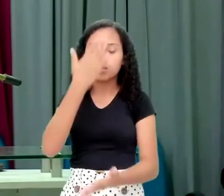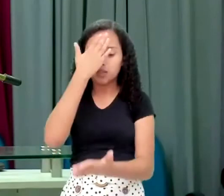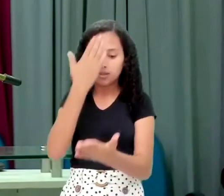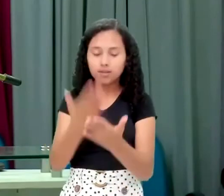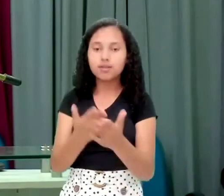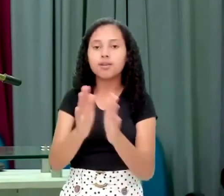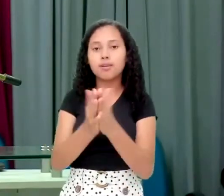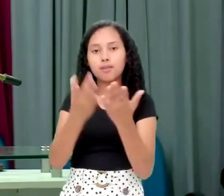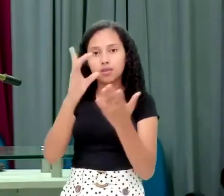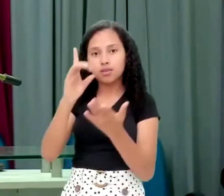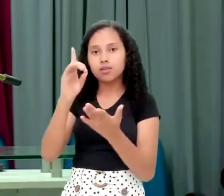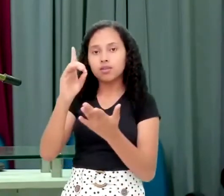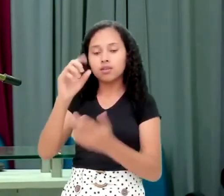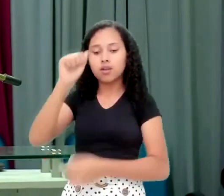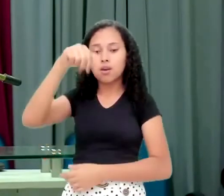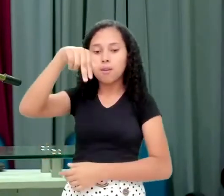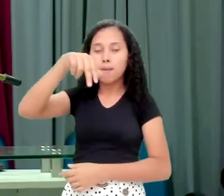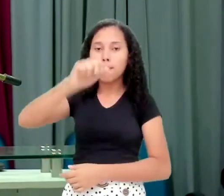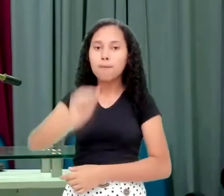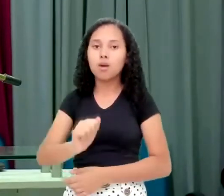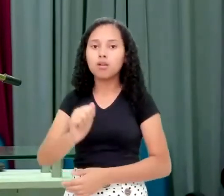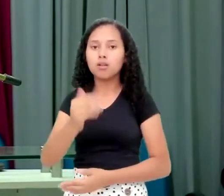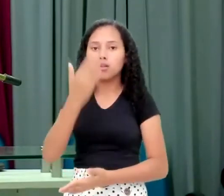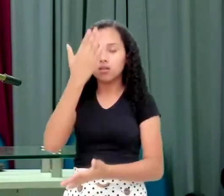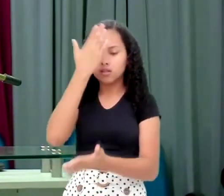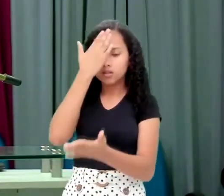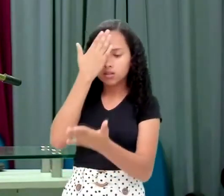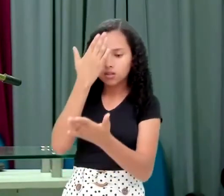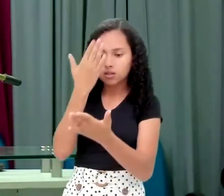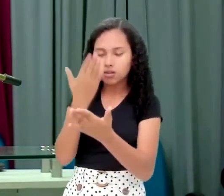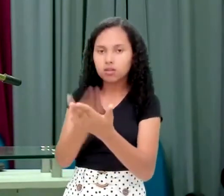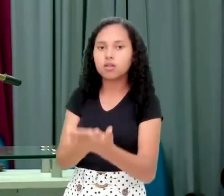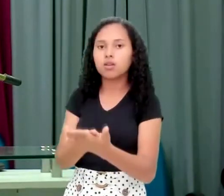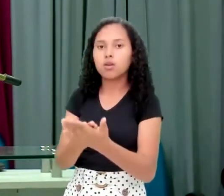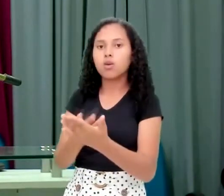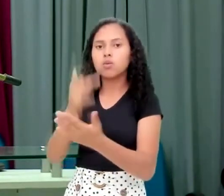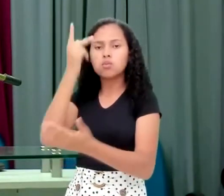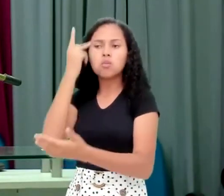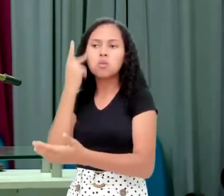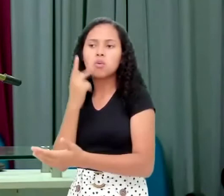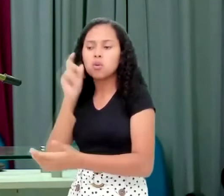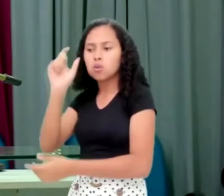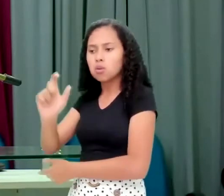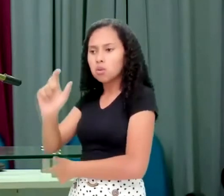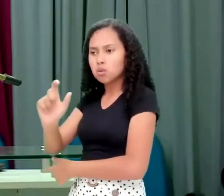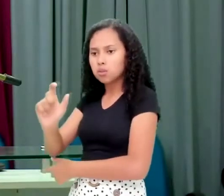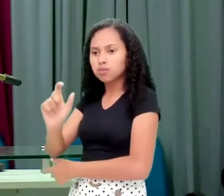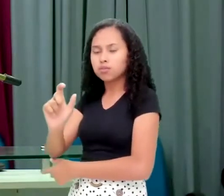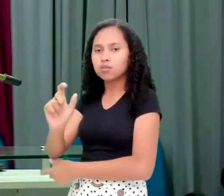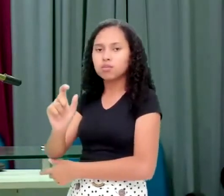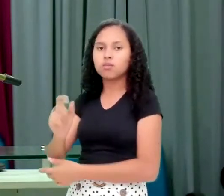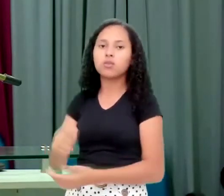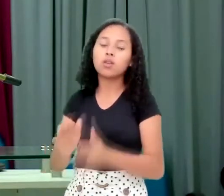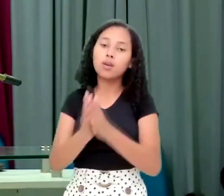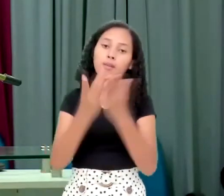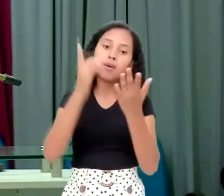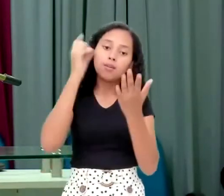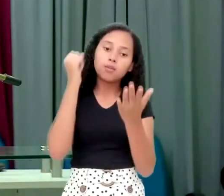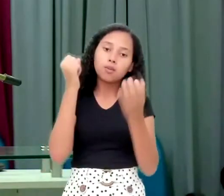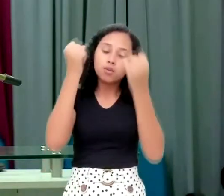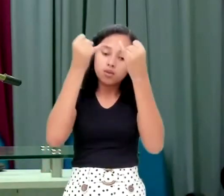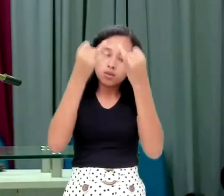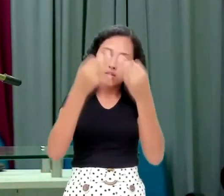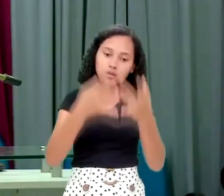Ela creu na palavra proferida ali pelo sacerdote, segurou-se na promessa. E a Bíblia diz que depois